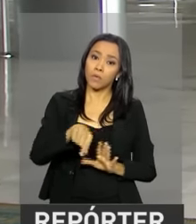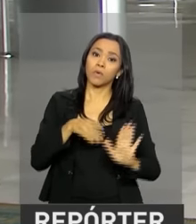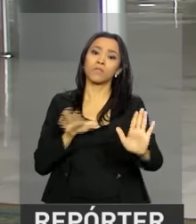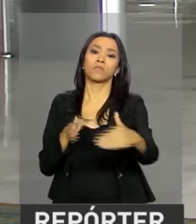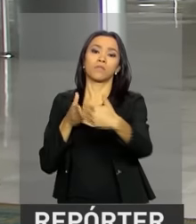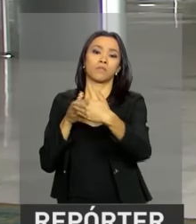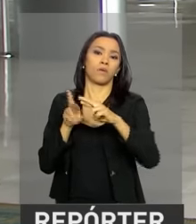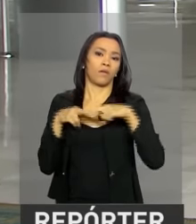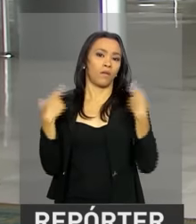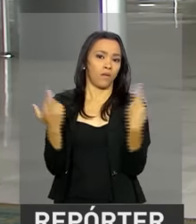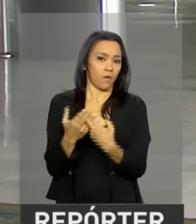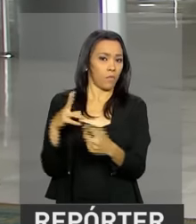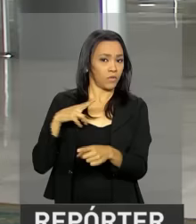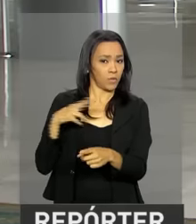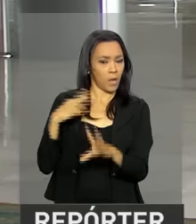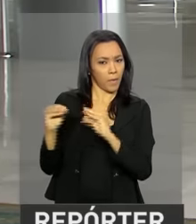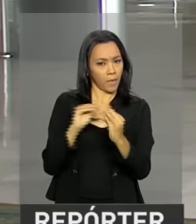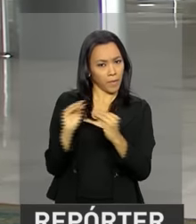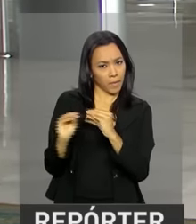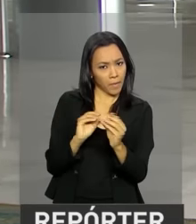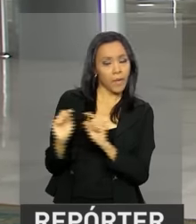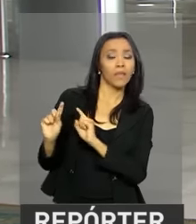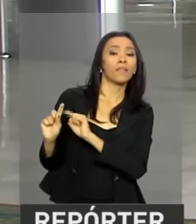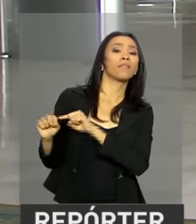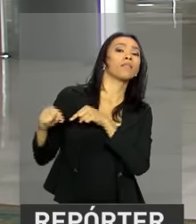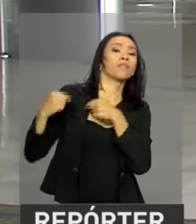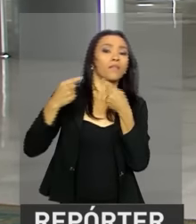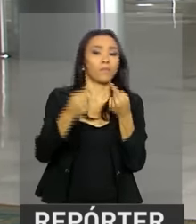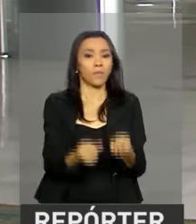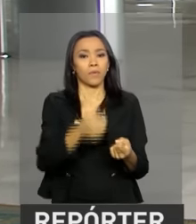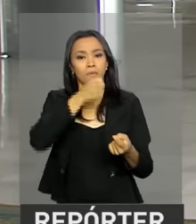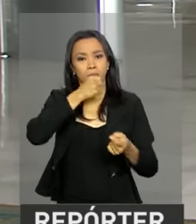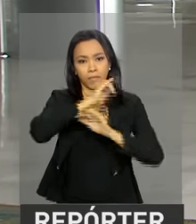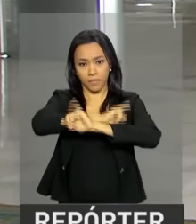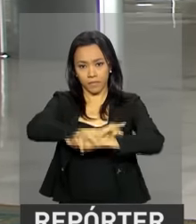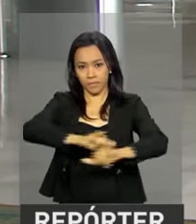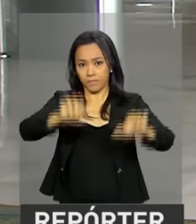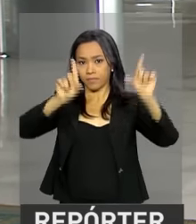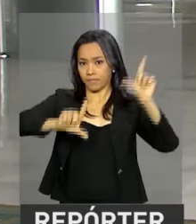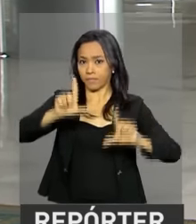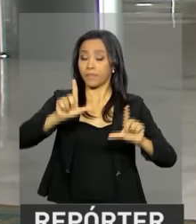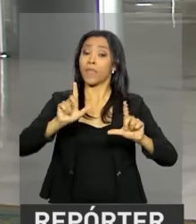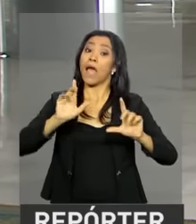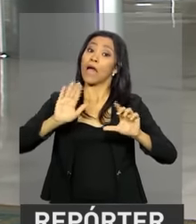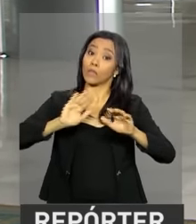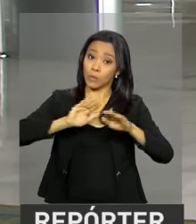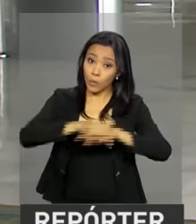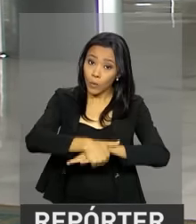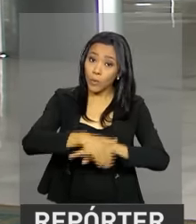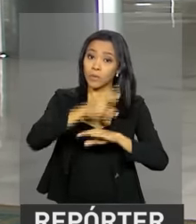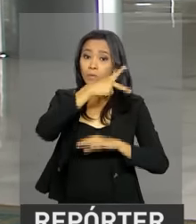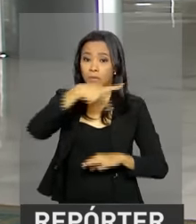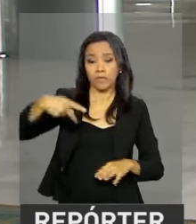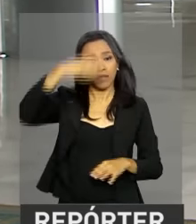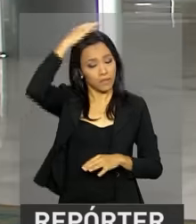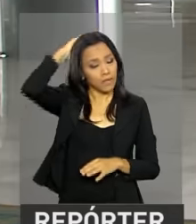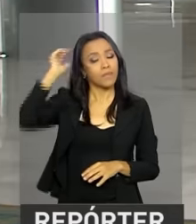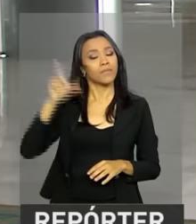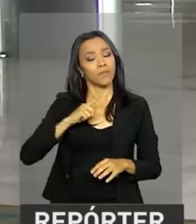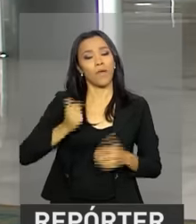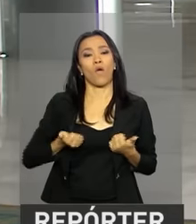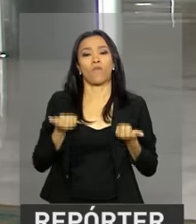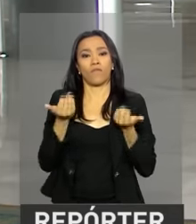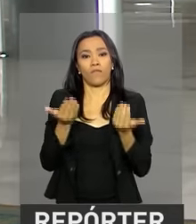uma reunião de trabalho e ao término dão então uma declaração à imprensa já à noite o presidente Michel Temer oferece um